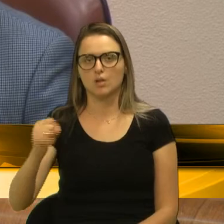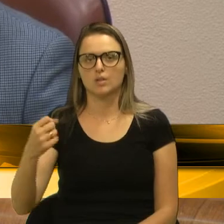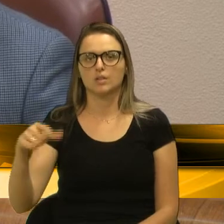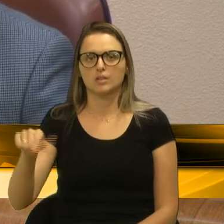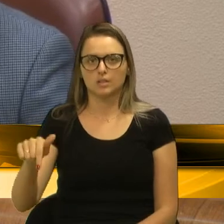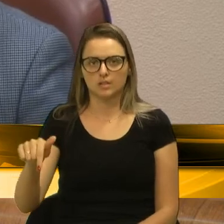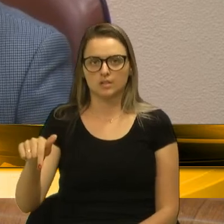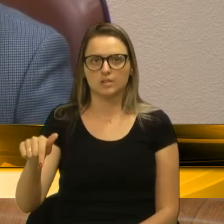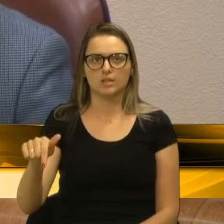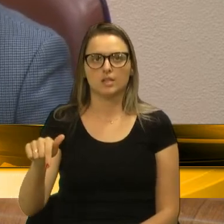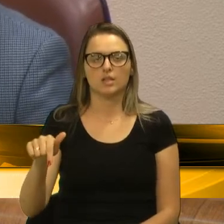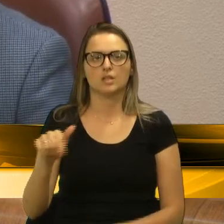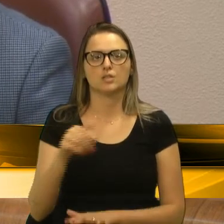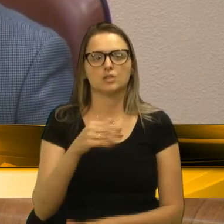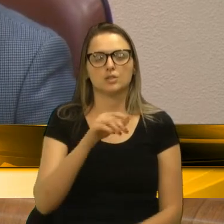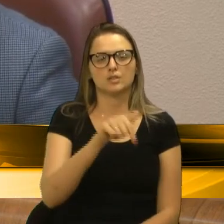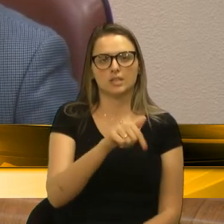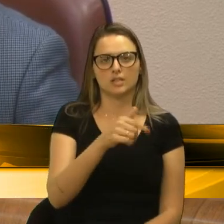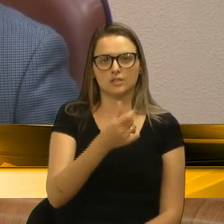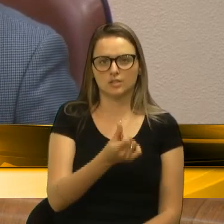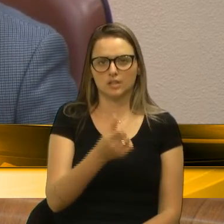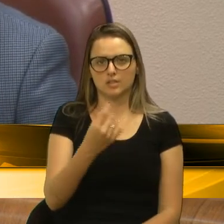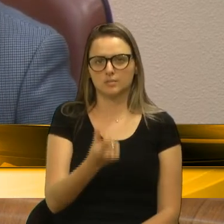62275828087, título leitor